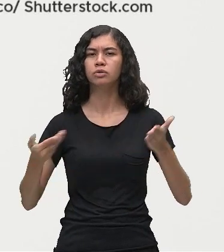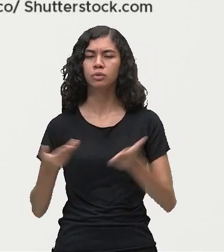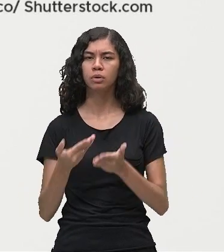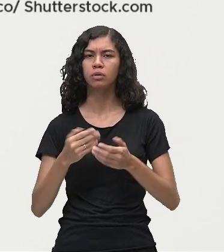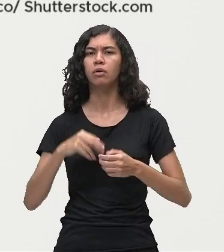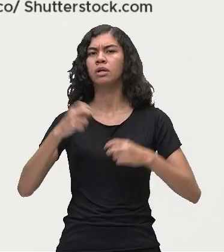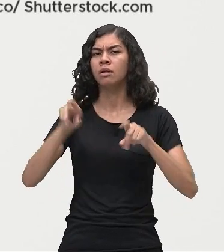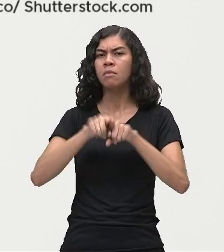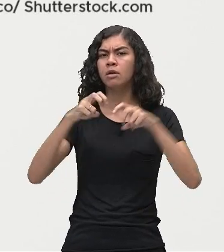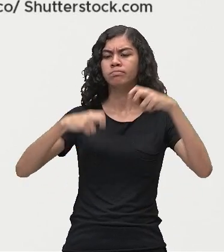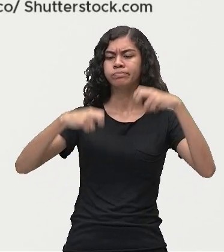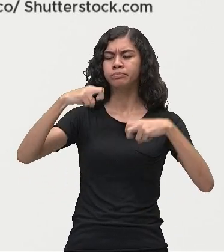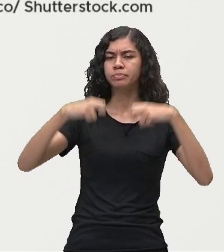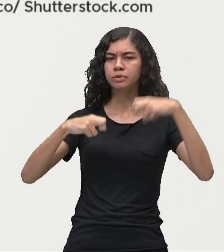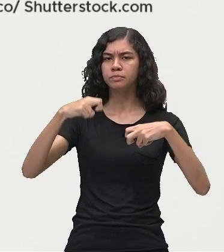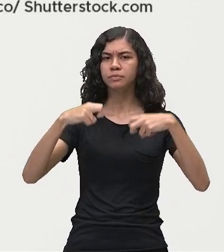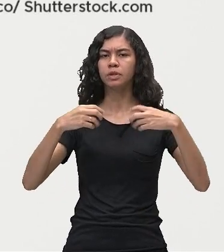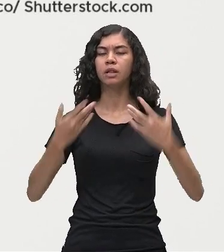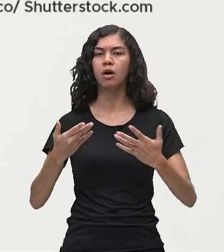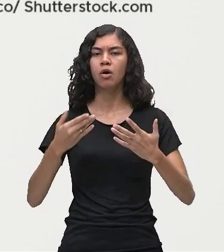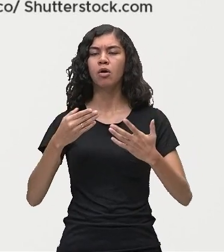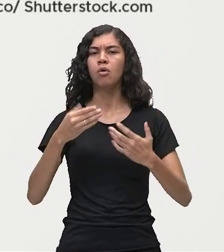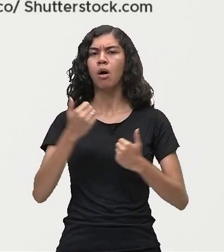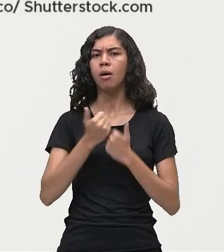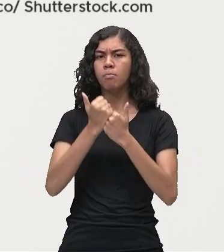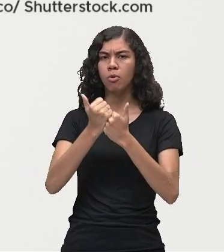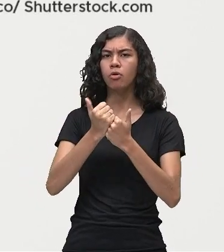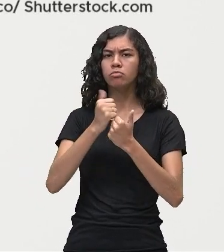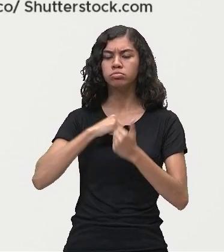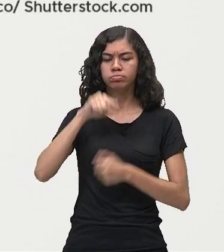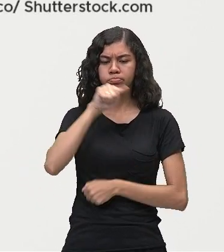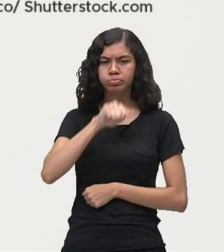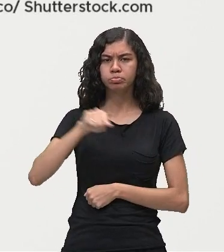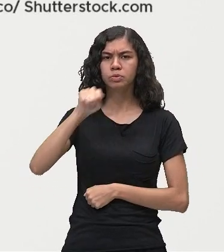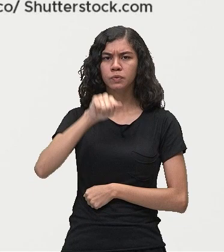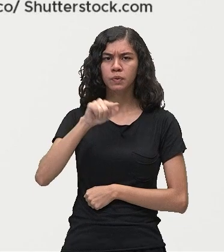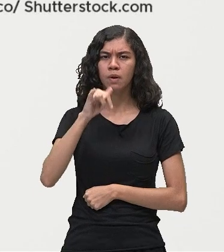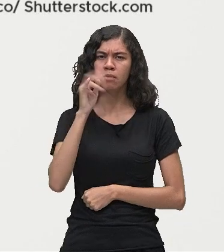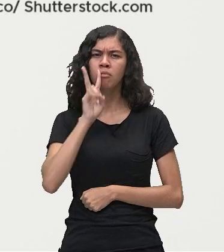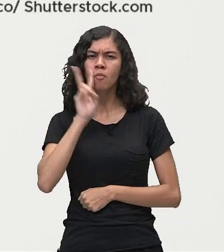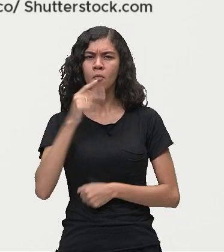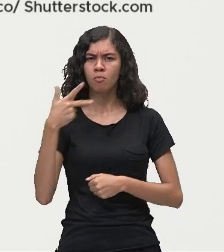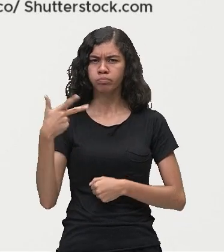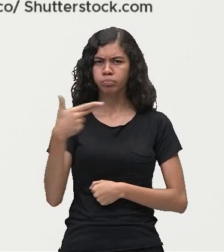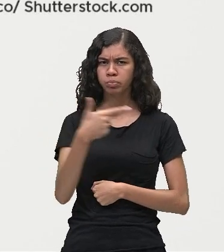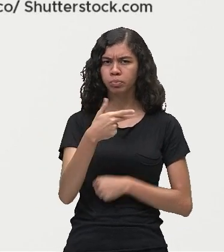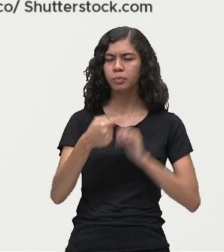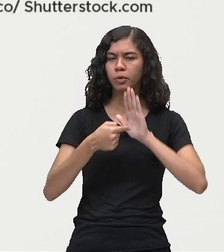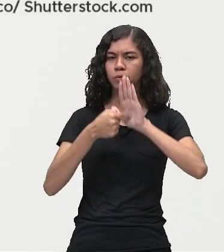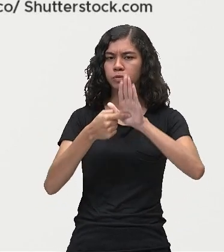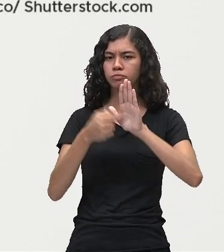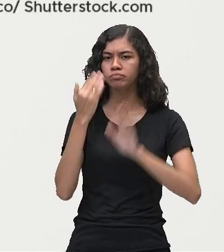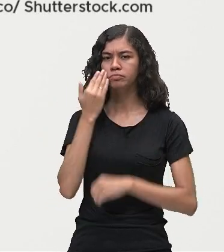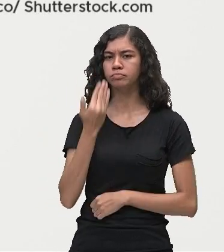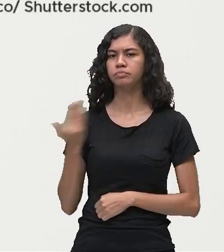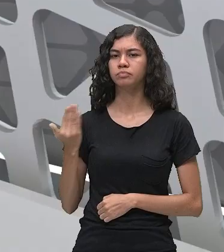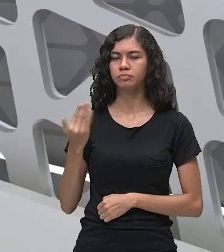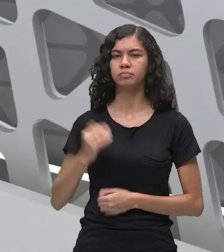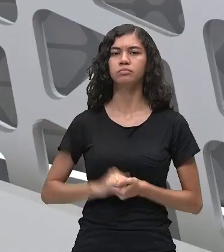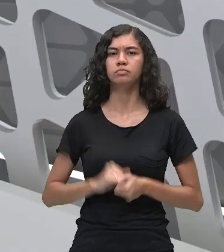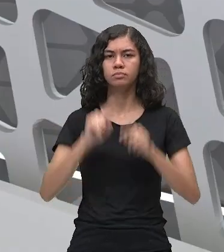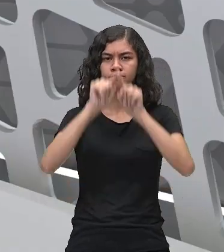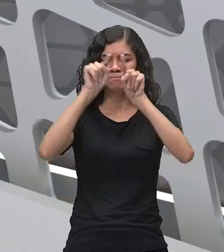nome é interfixa, tá bom? Então, o que a gente está relembrando? A gente está relembrando máquinas simples, que